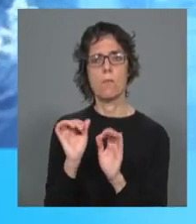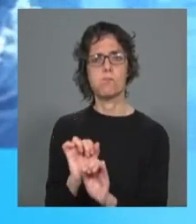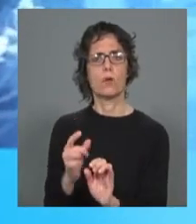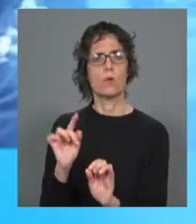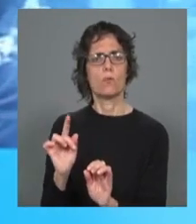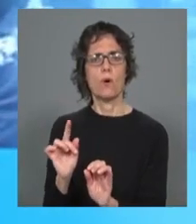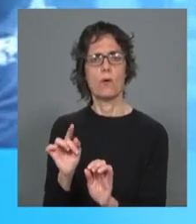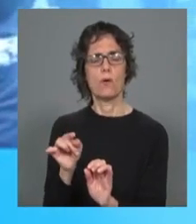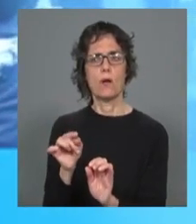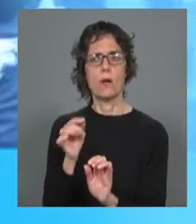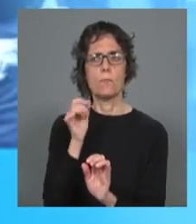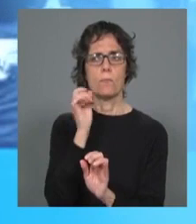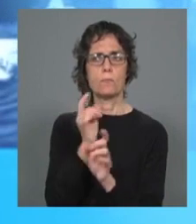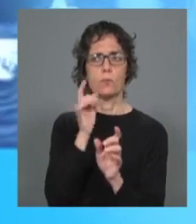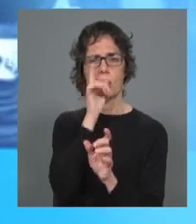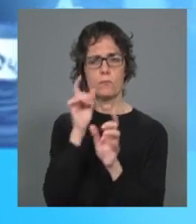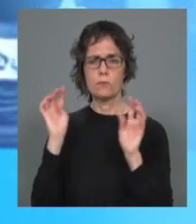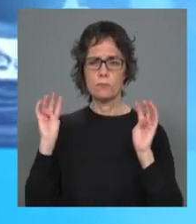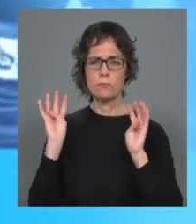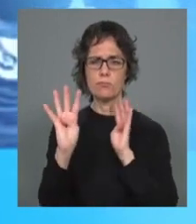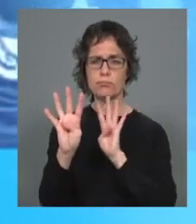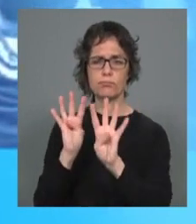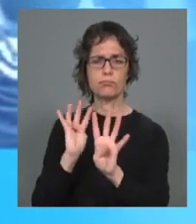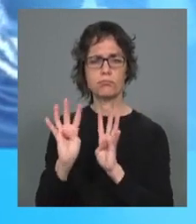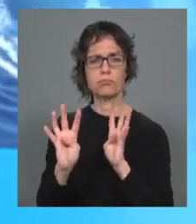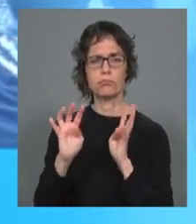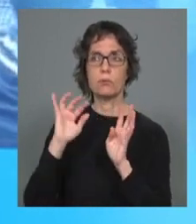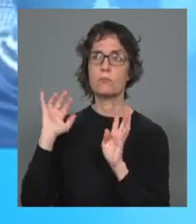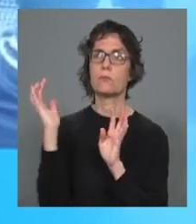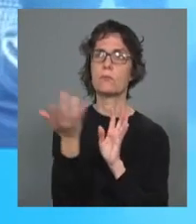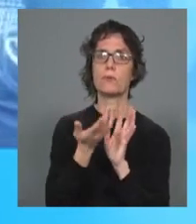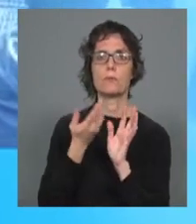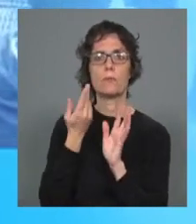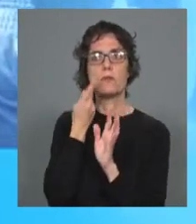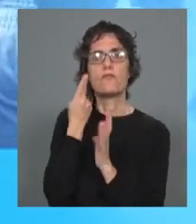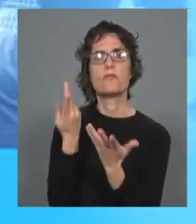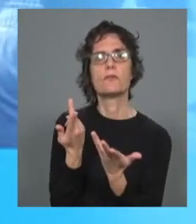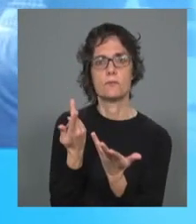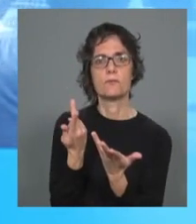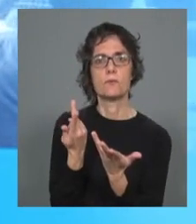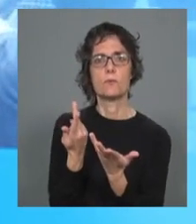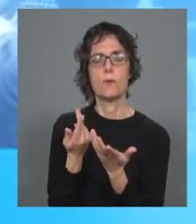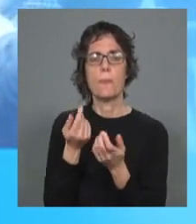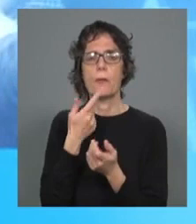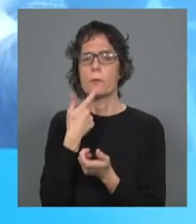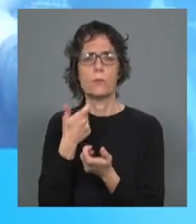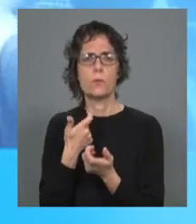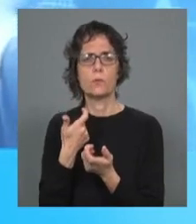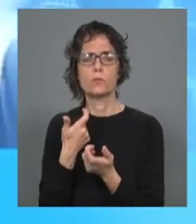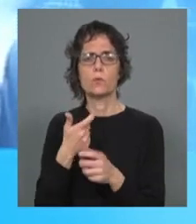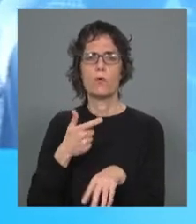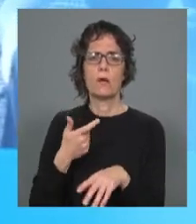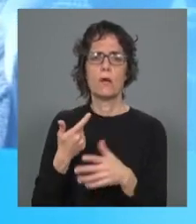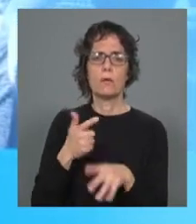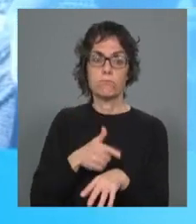e quem o visita vai percebendo isso também. Nesse aspecto, como é que estamos em termos da afluência de público, ainda muito